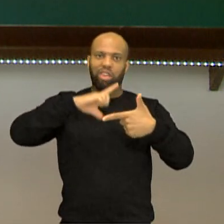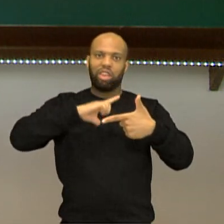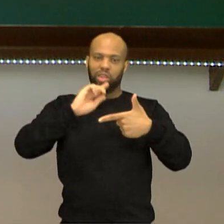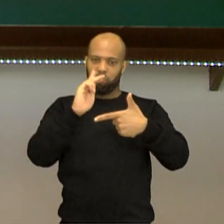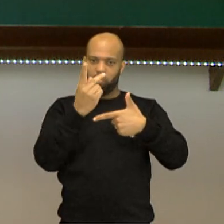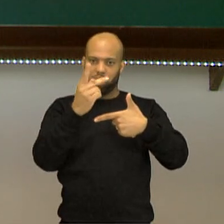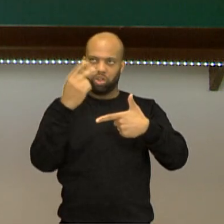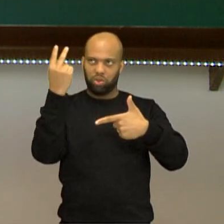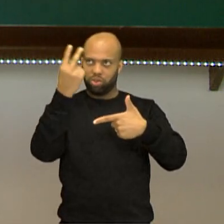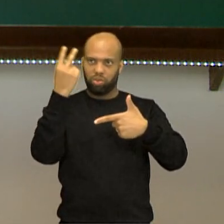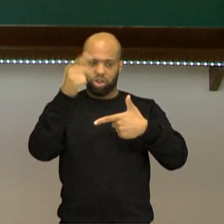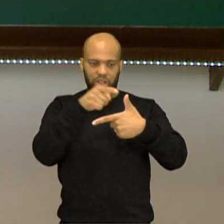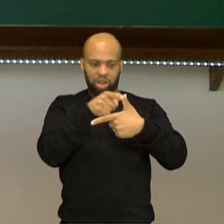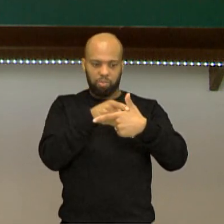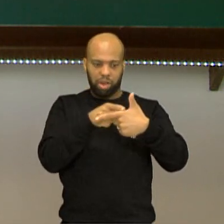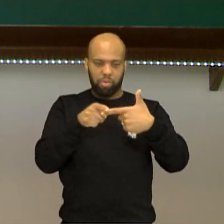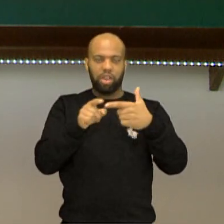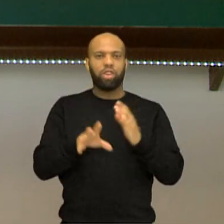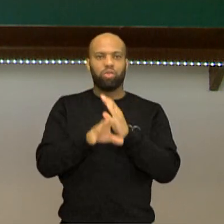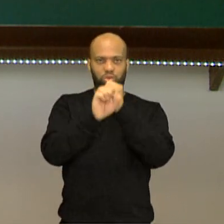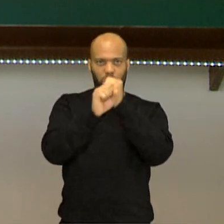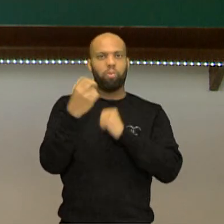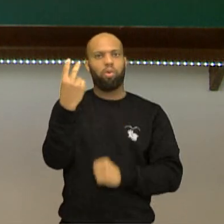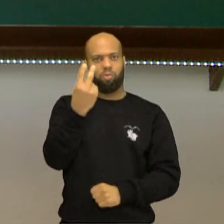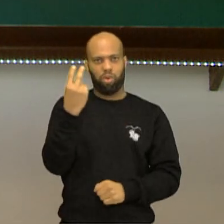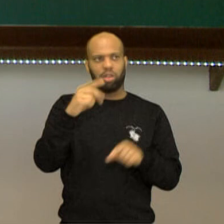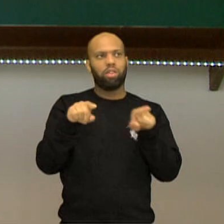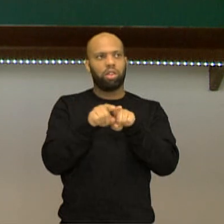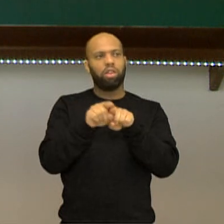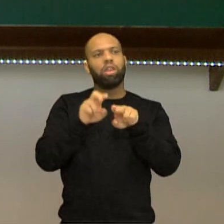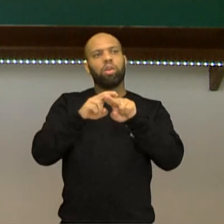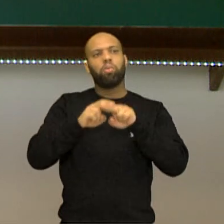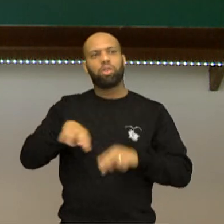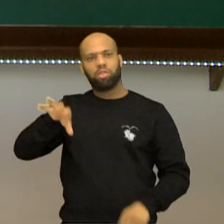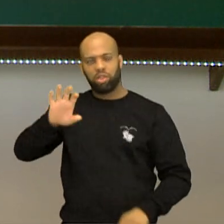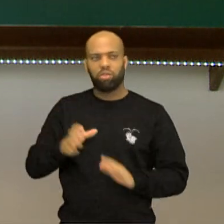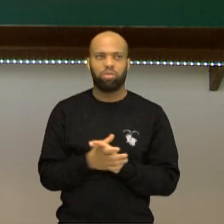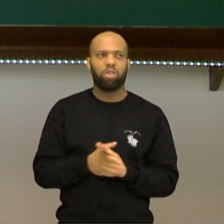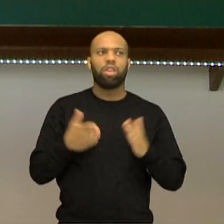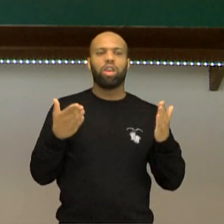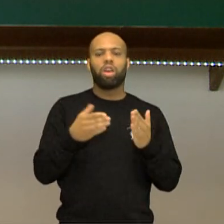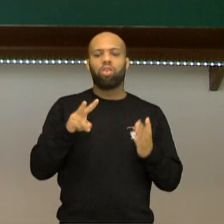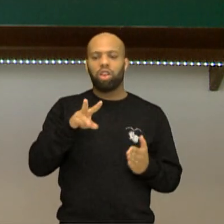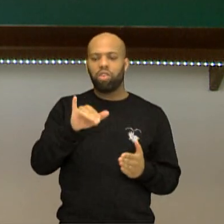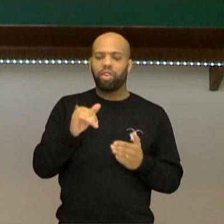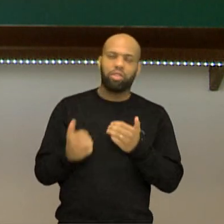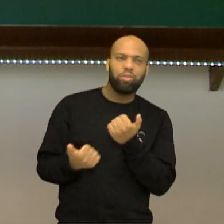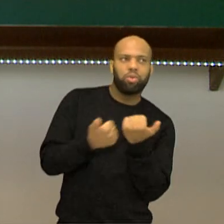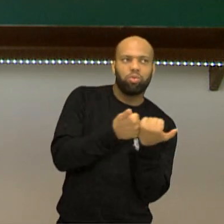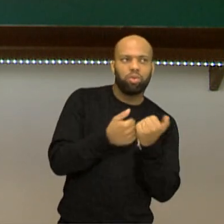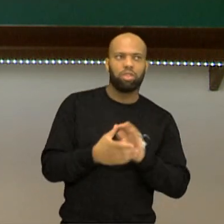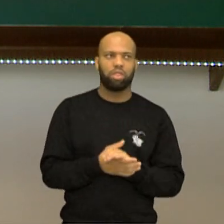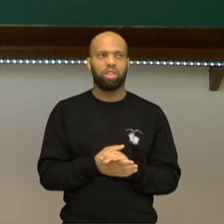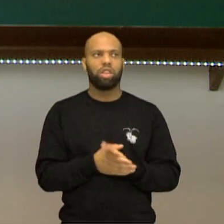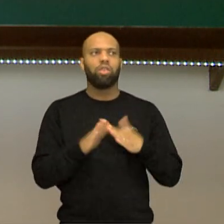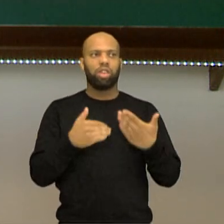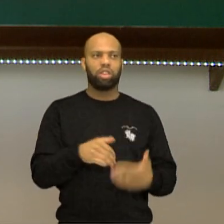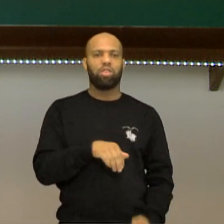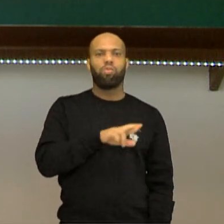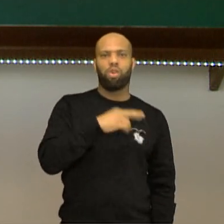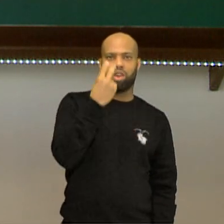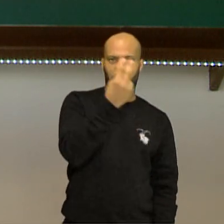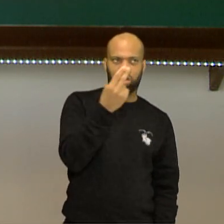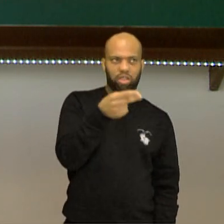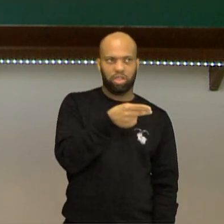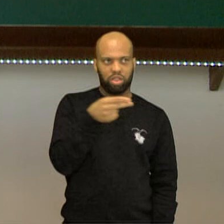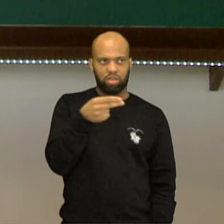é igual à soma dos catetos ao quadrado. Por isso que resultou aquilo ali. E aí você substitui, vai ficar o seguinte, R ao quadrado